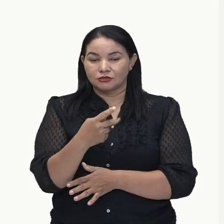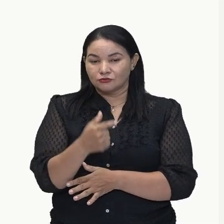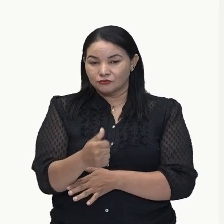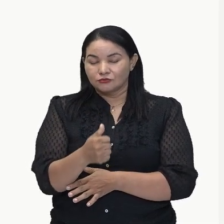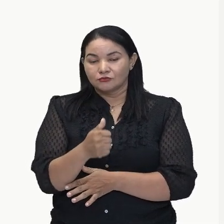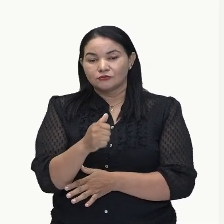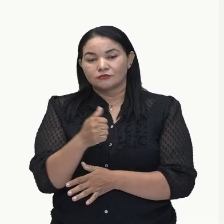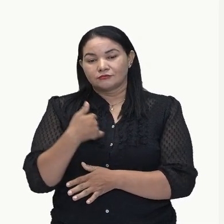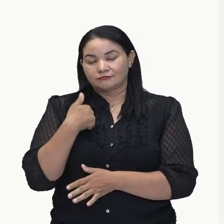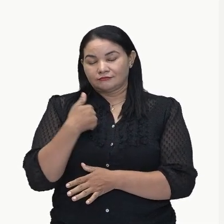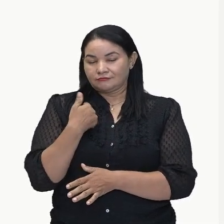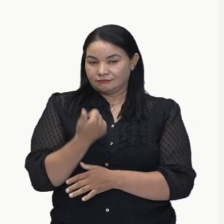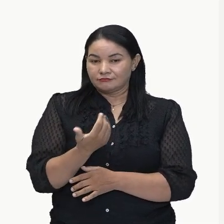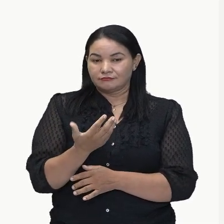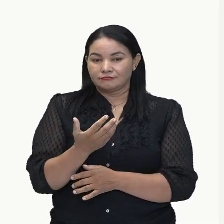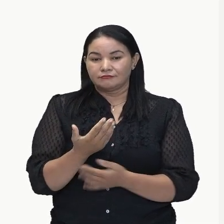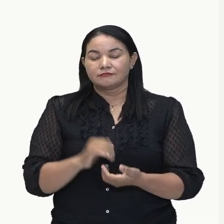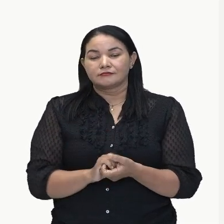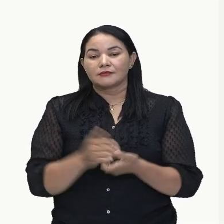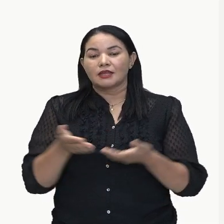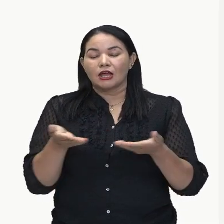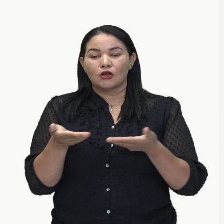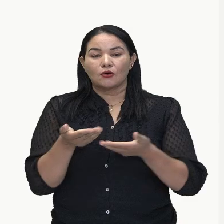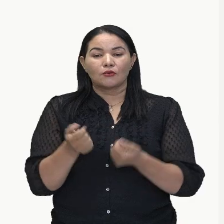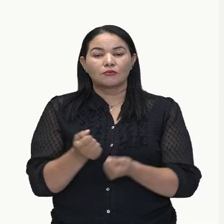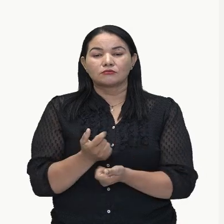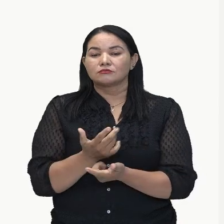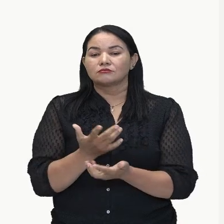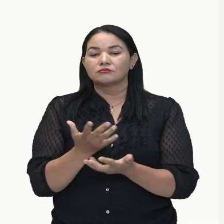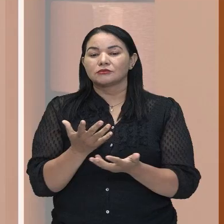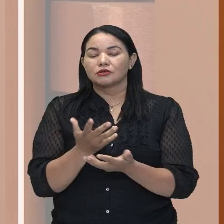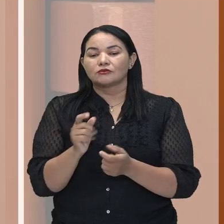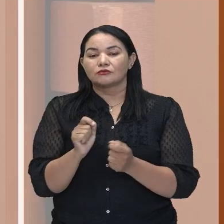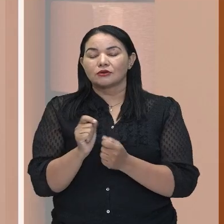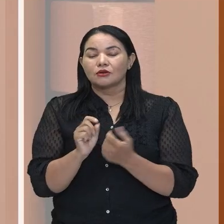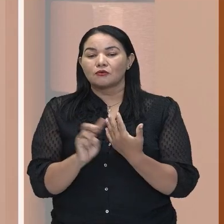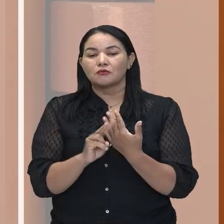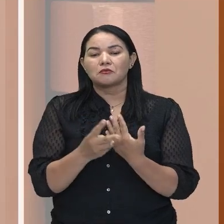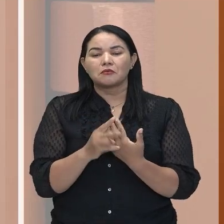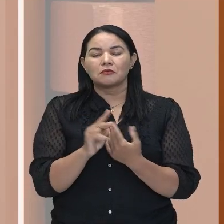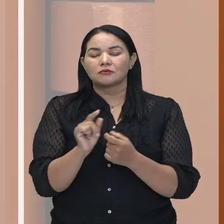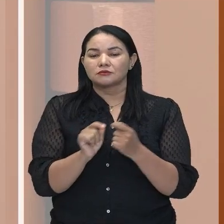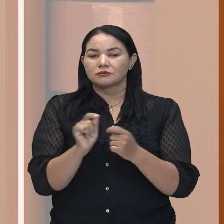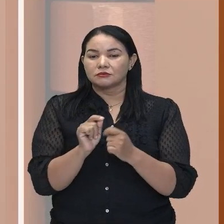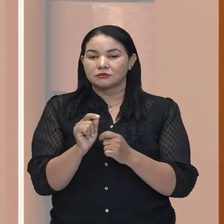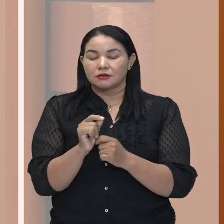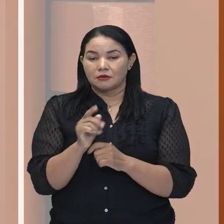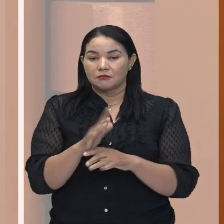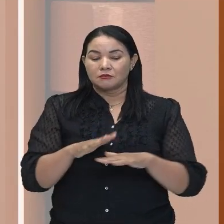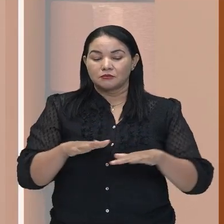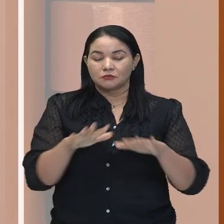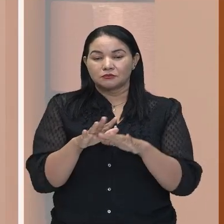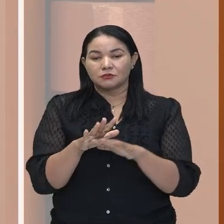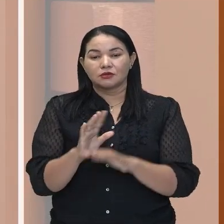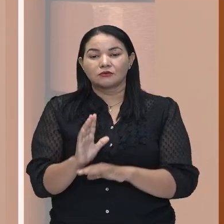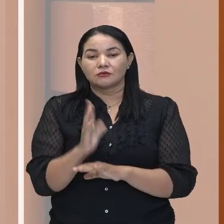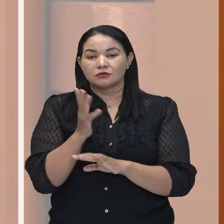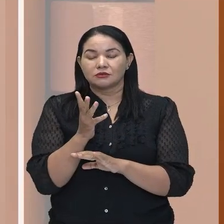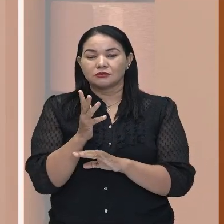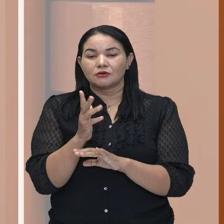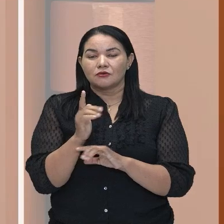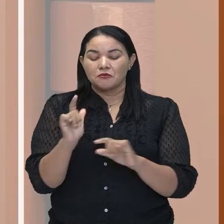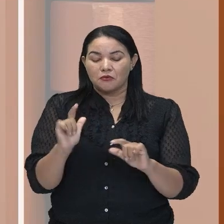tá? Agora, quais serão, gente, essas consequências, né, para ocorrer aí a